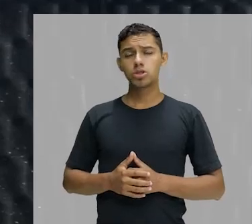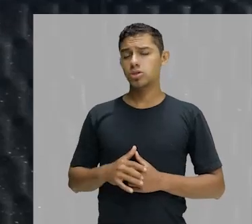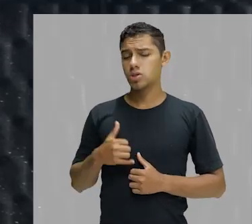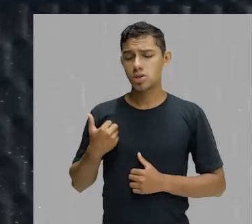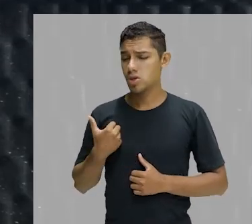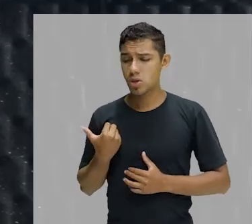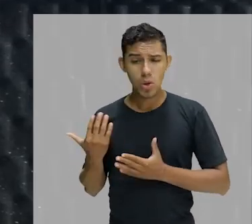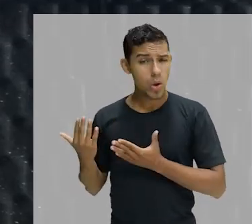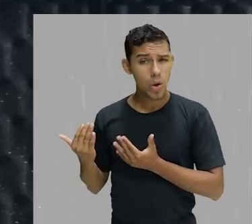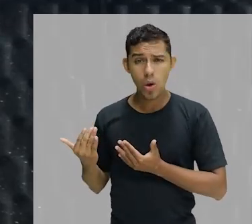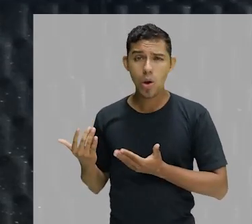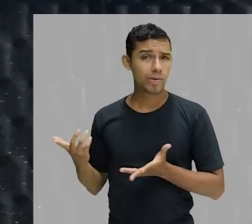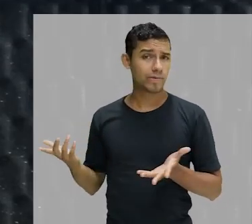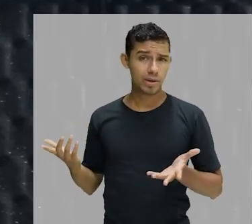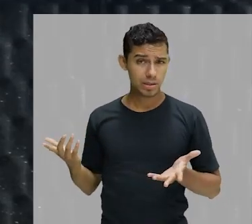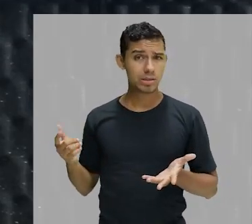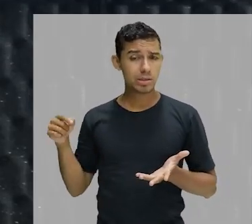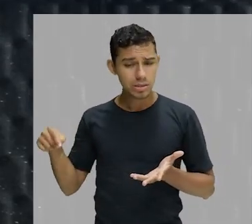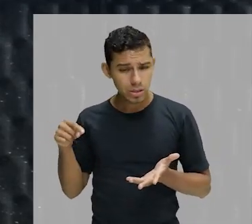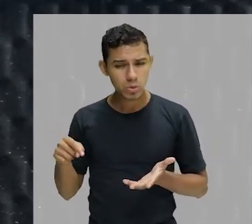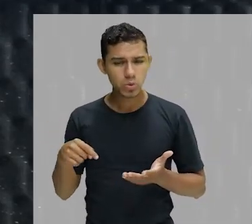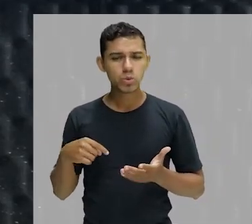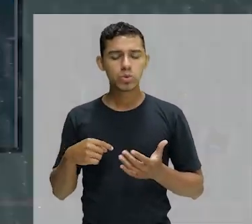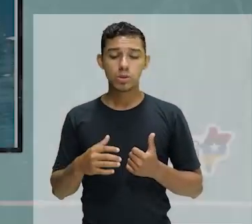de orientação espacial.